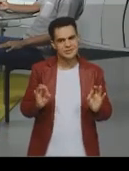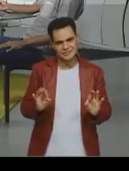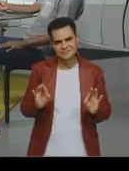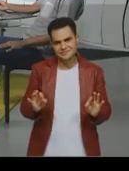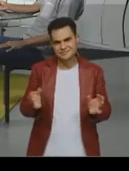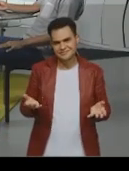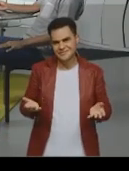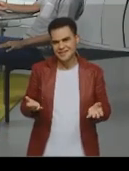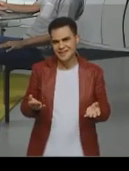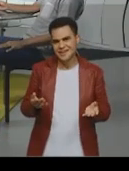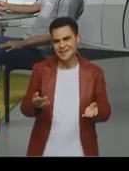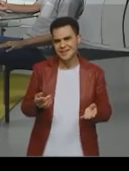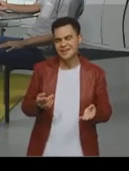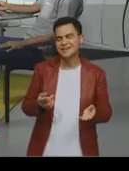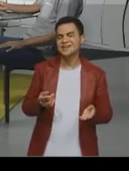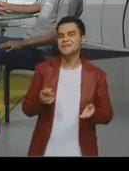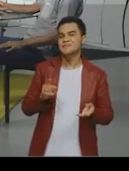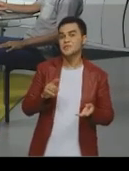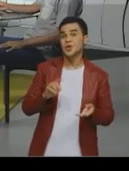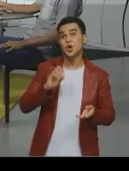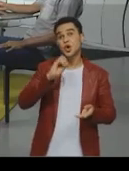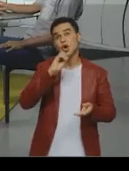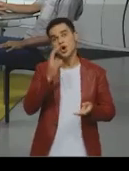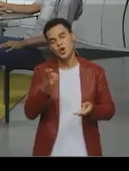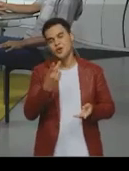Moreninho. Ou vermelho, né?